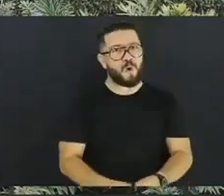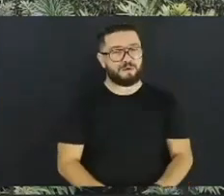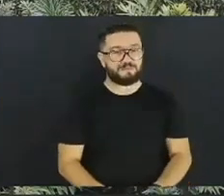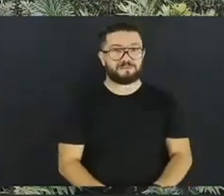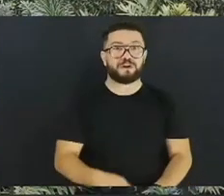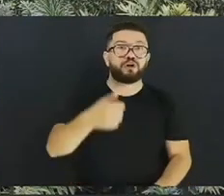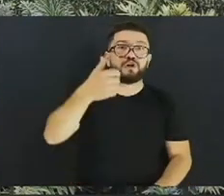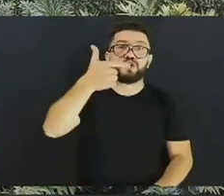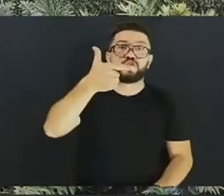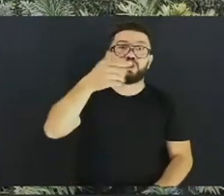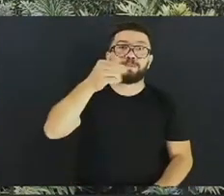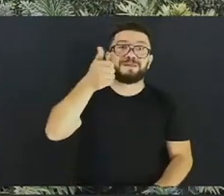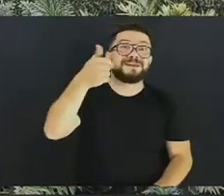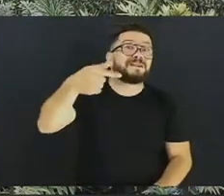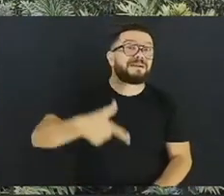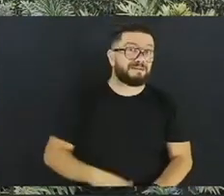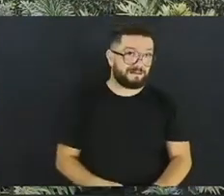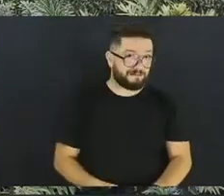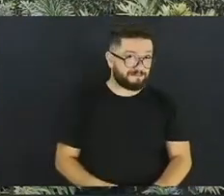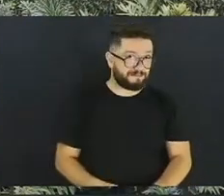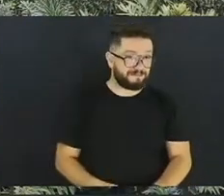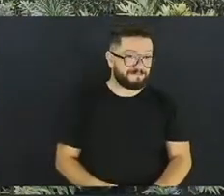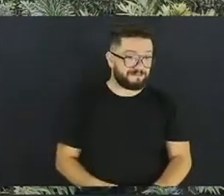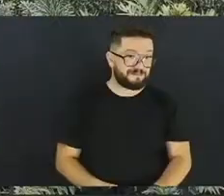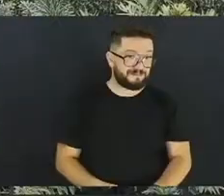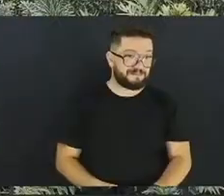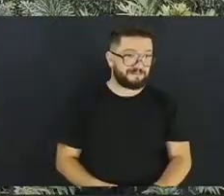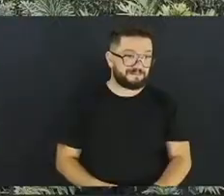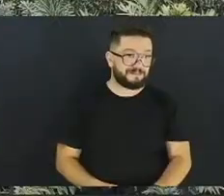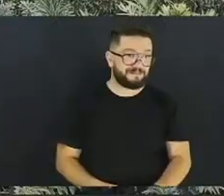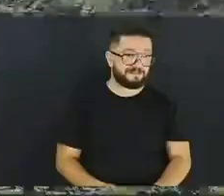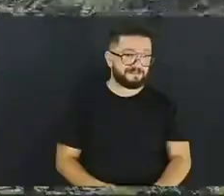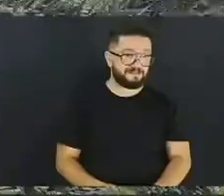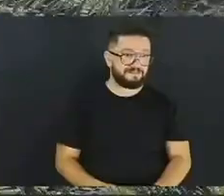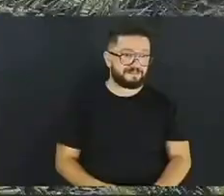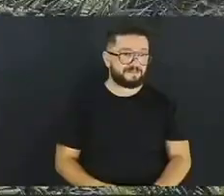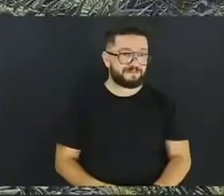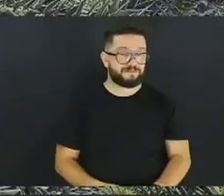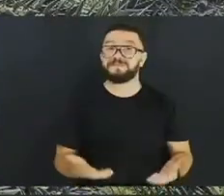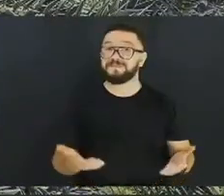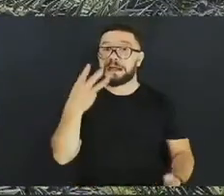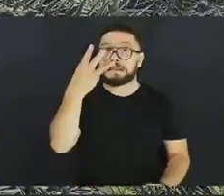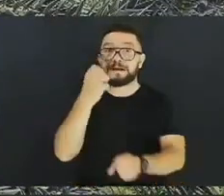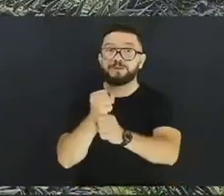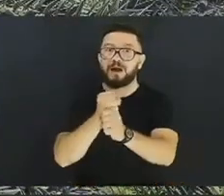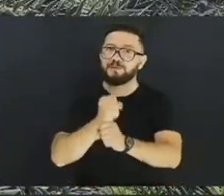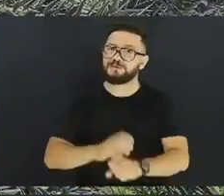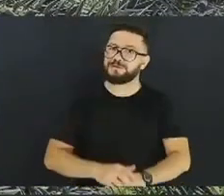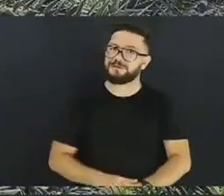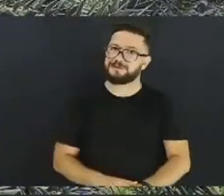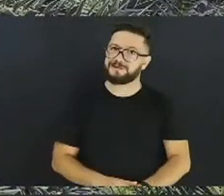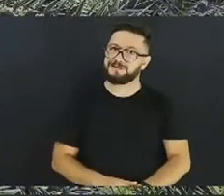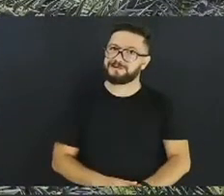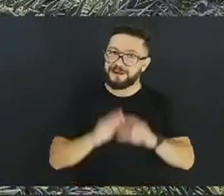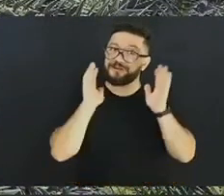2017, gente. Está lá a plaqueta, 2017. Então, com 3 anos, já tem produção. Olha, a